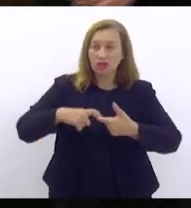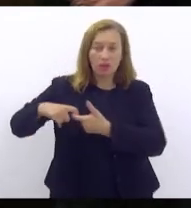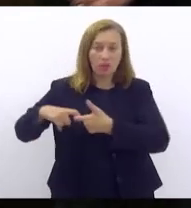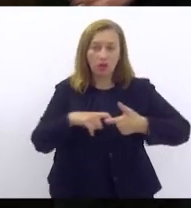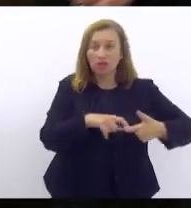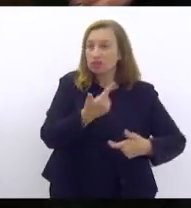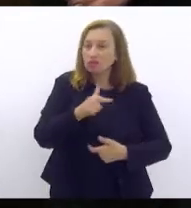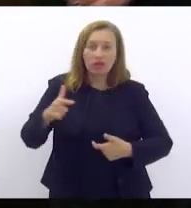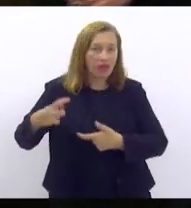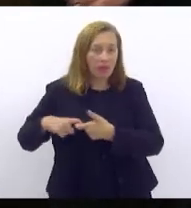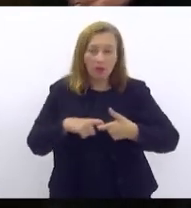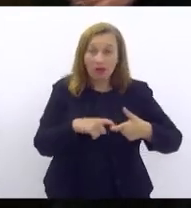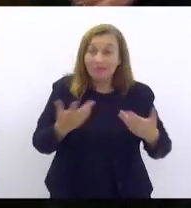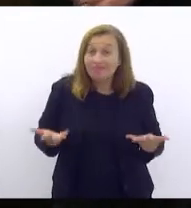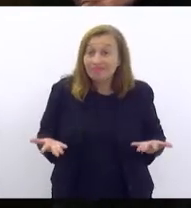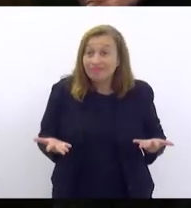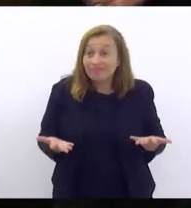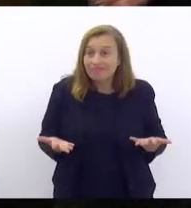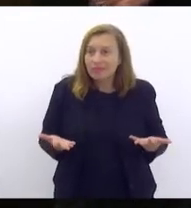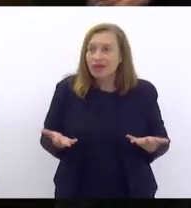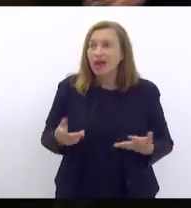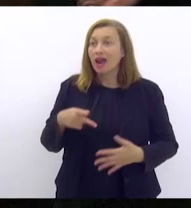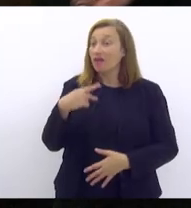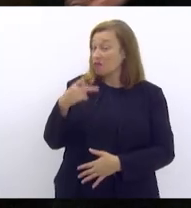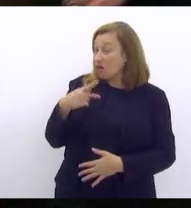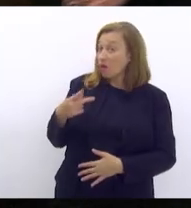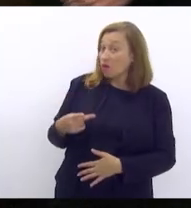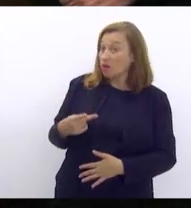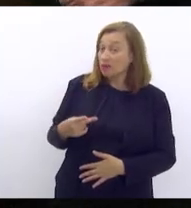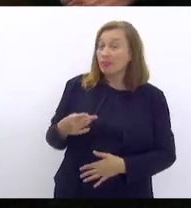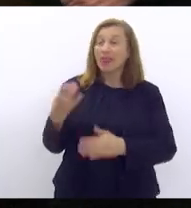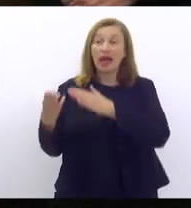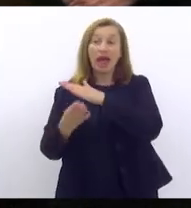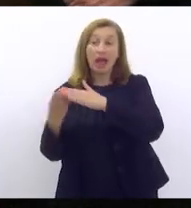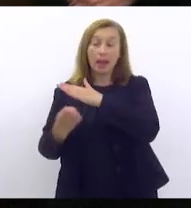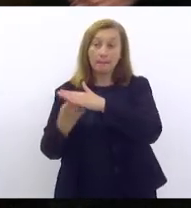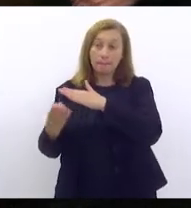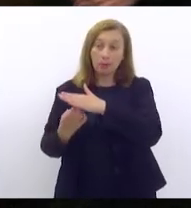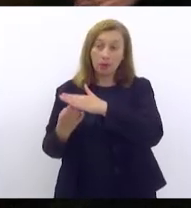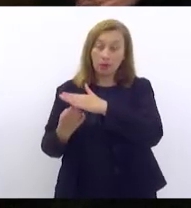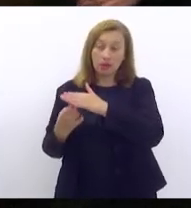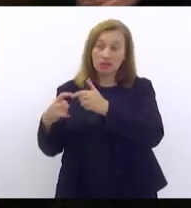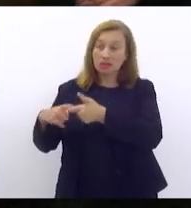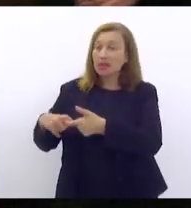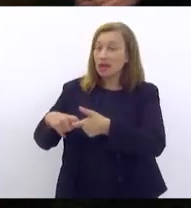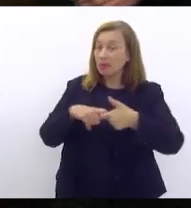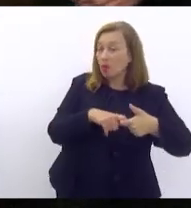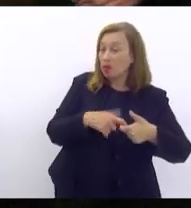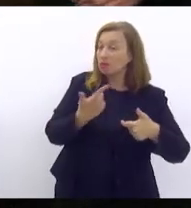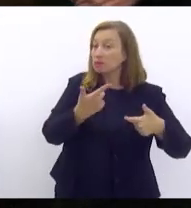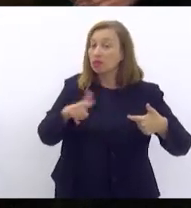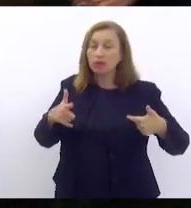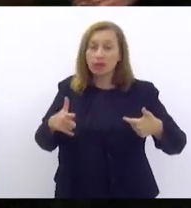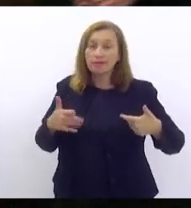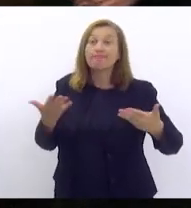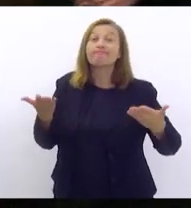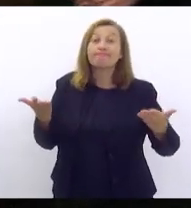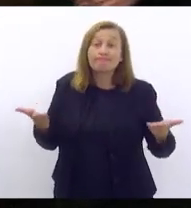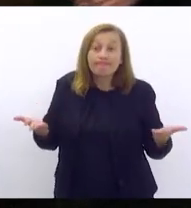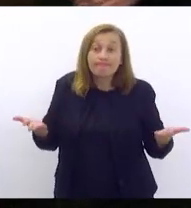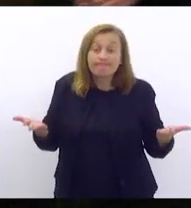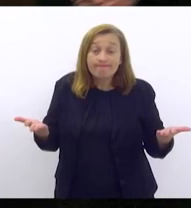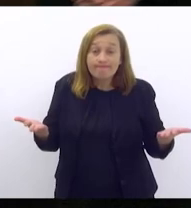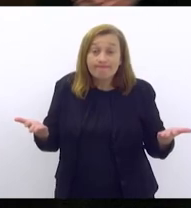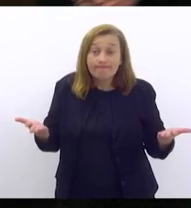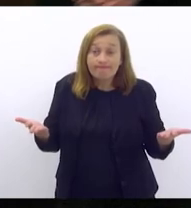reboque. Ela teve a audácia de dizer que a empresa do reboque não tem reboque. E aí